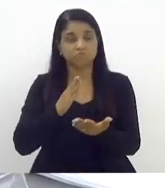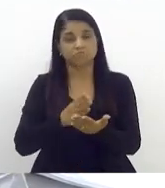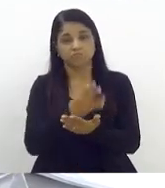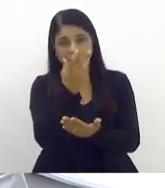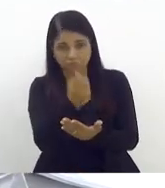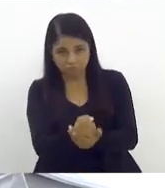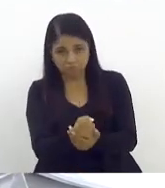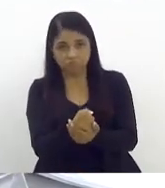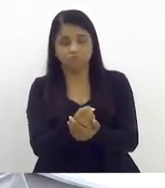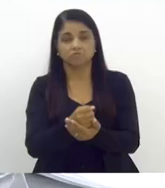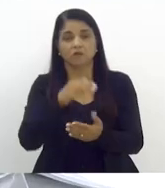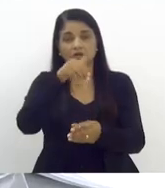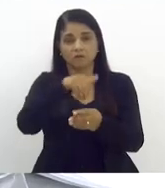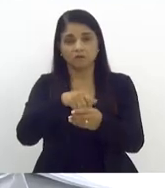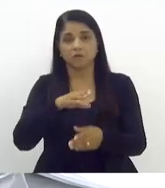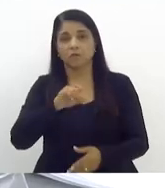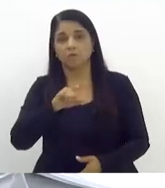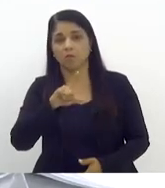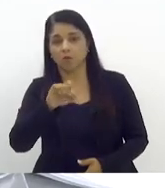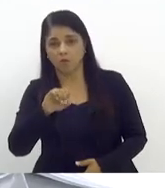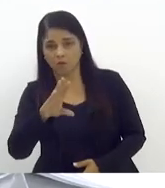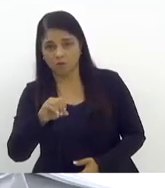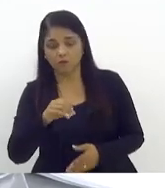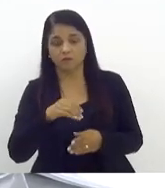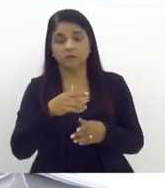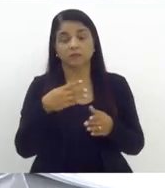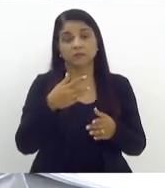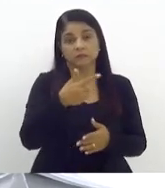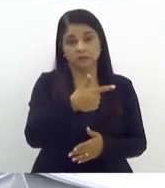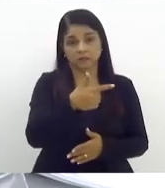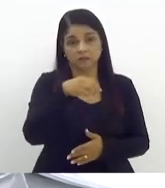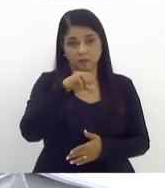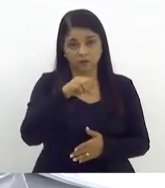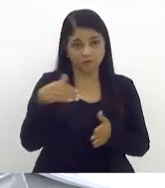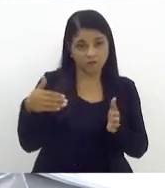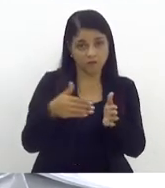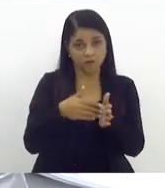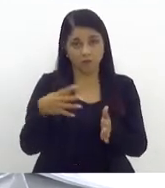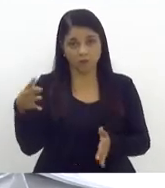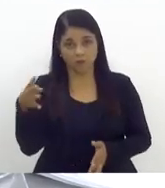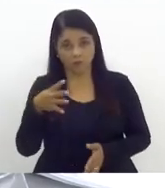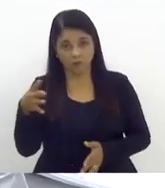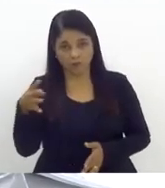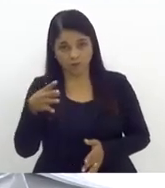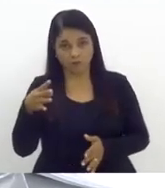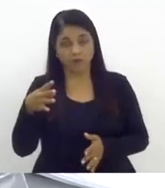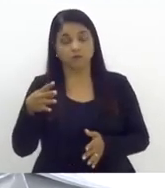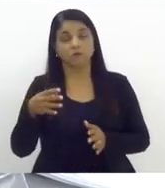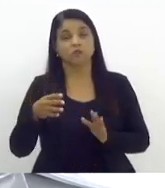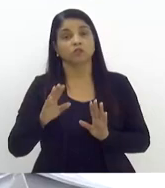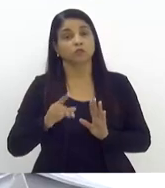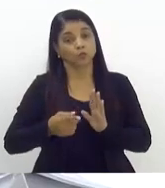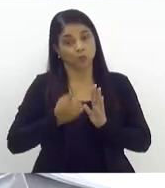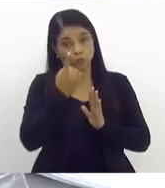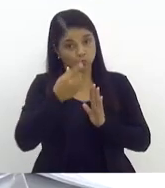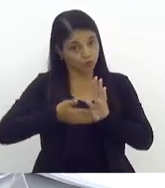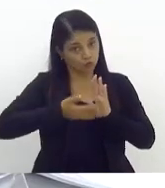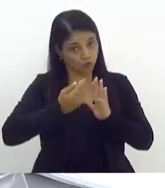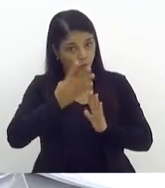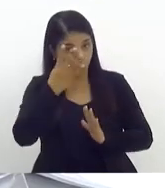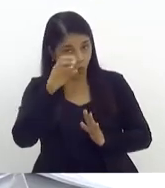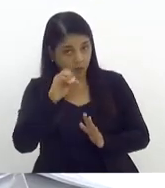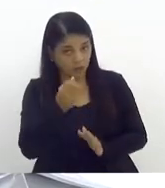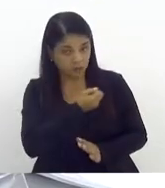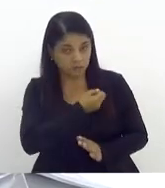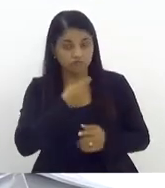estão, aprovado. Em votação, os itens 39 a 44 da pauta, exceto o 40, retirado a pedido do autor, em